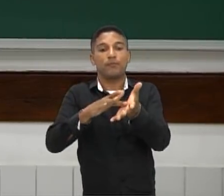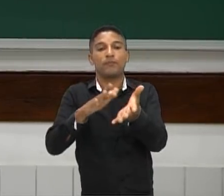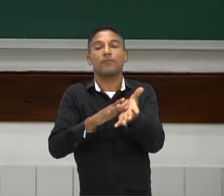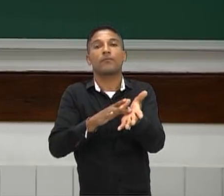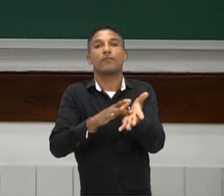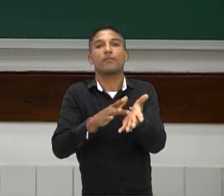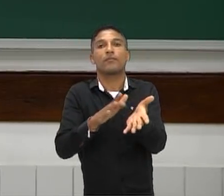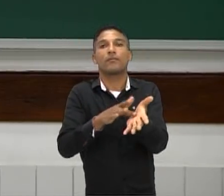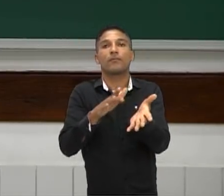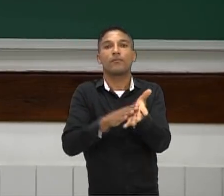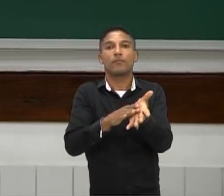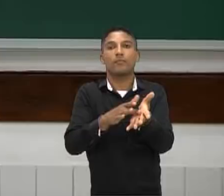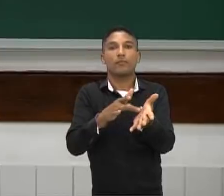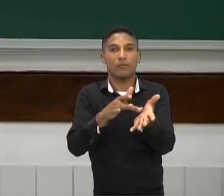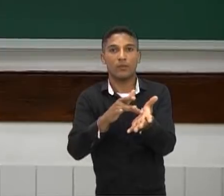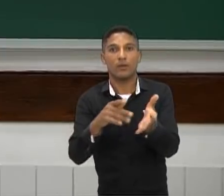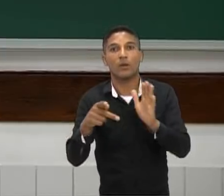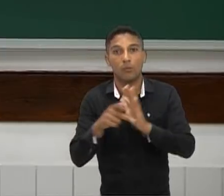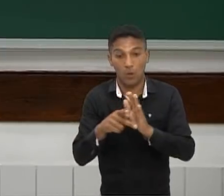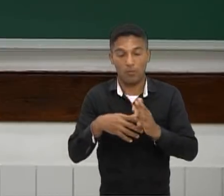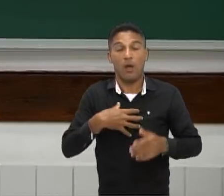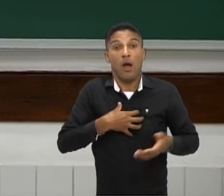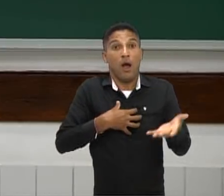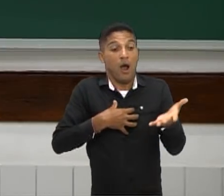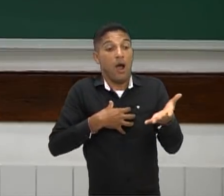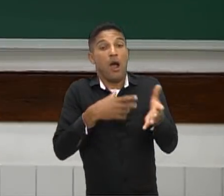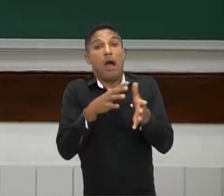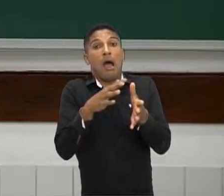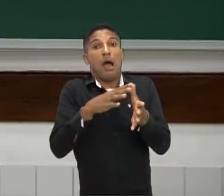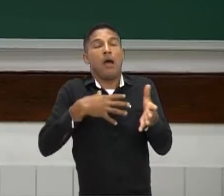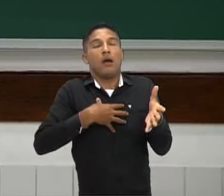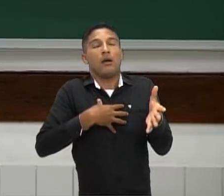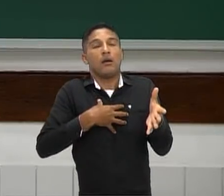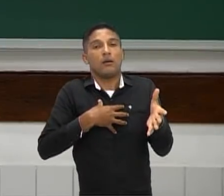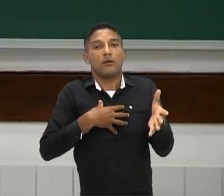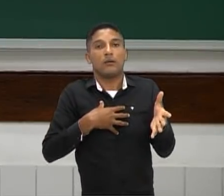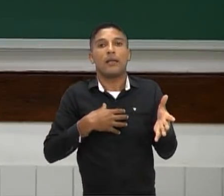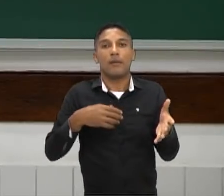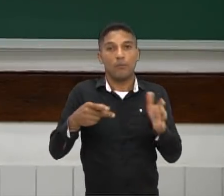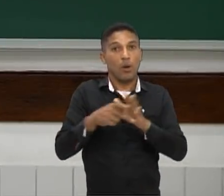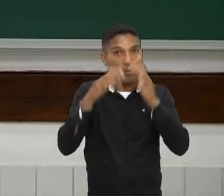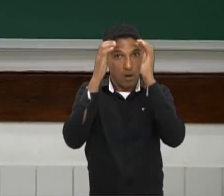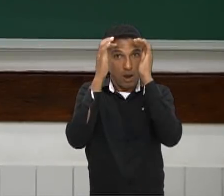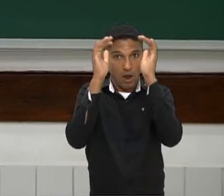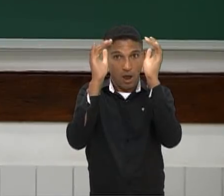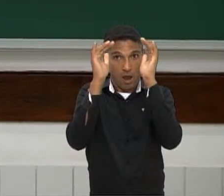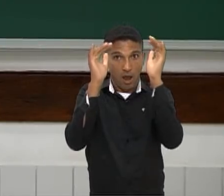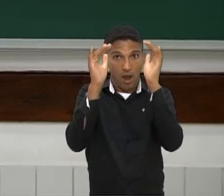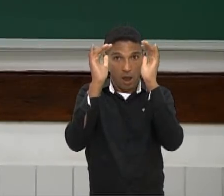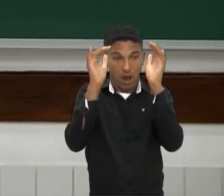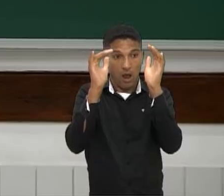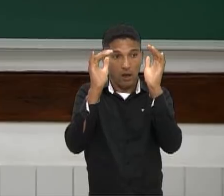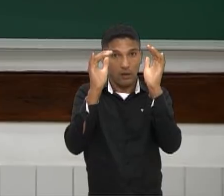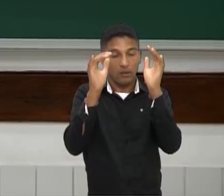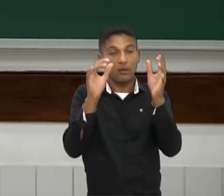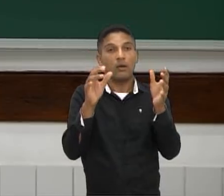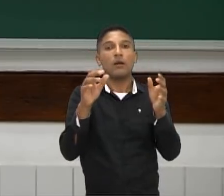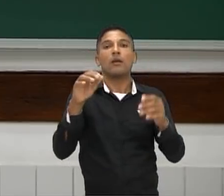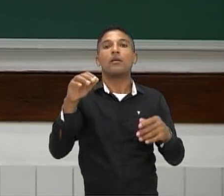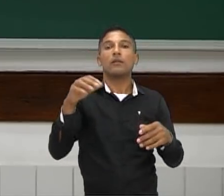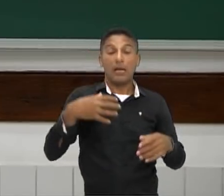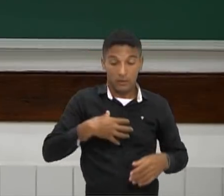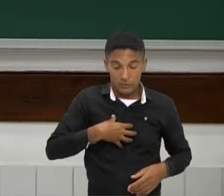de nossas funções neurosensoriais, né? Que são conhecidas como esse